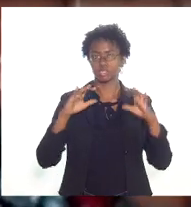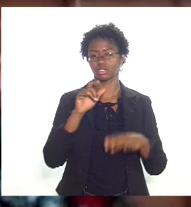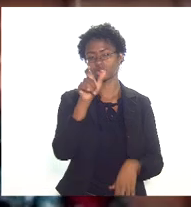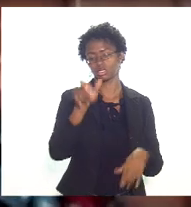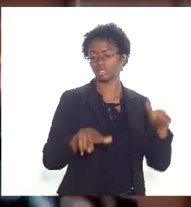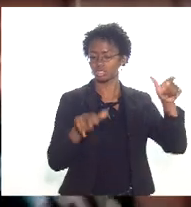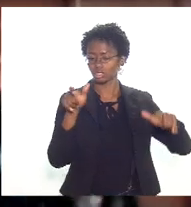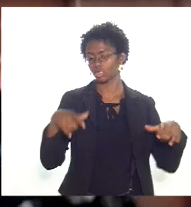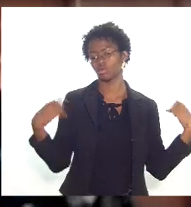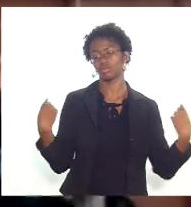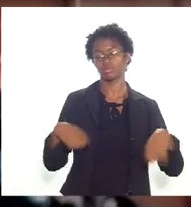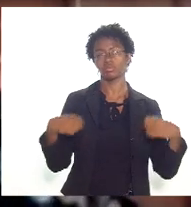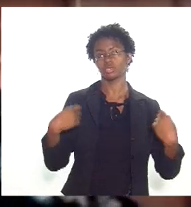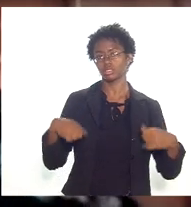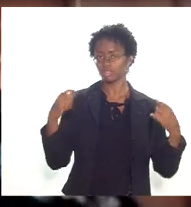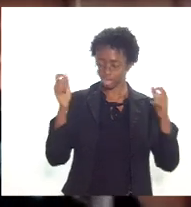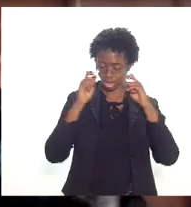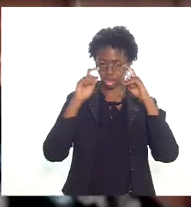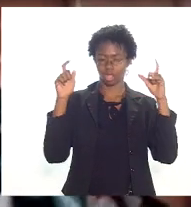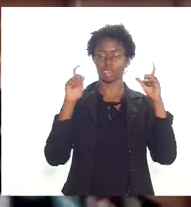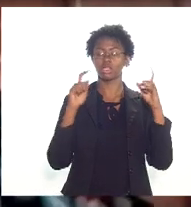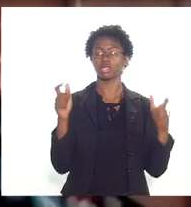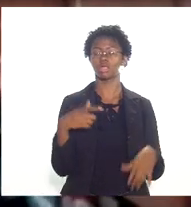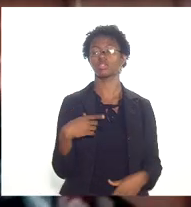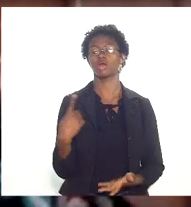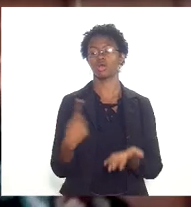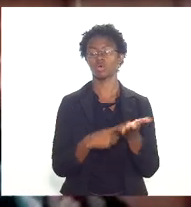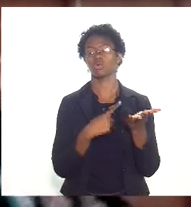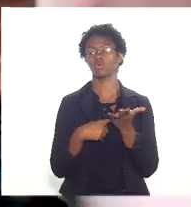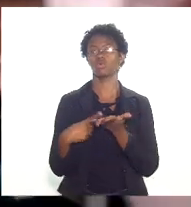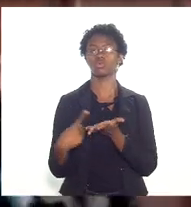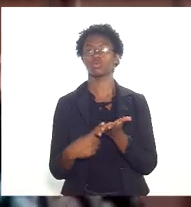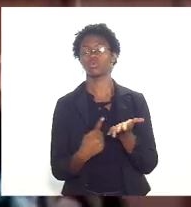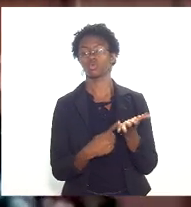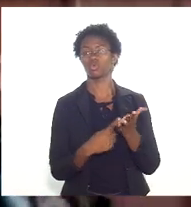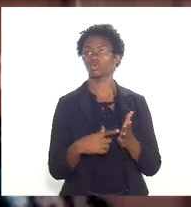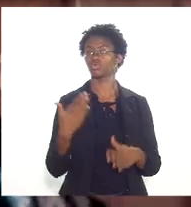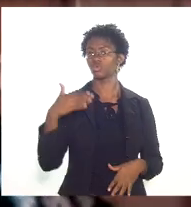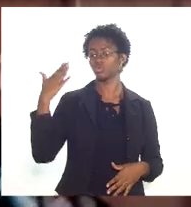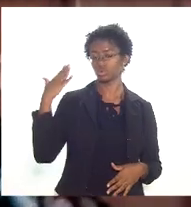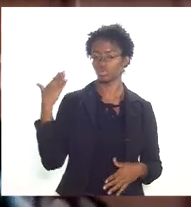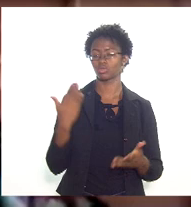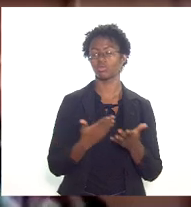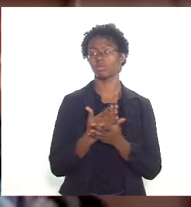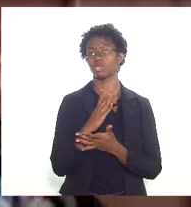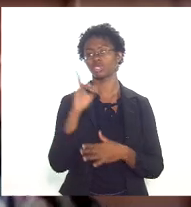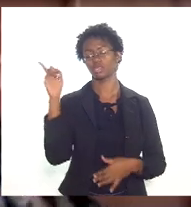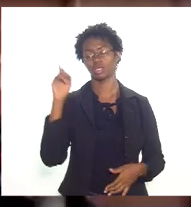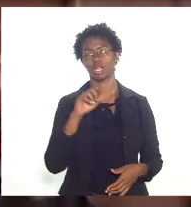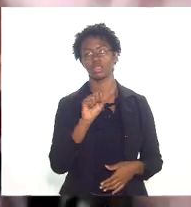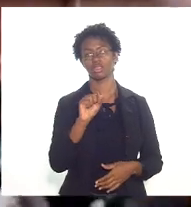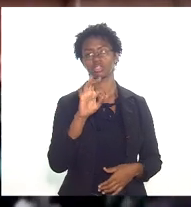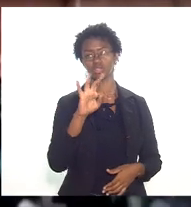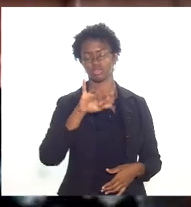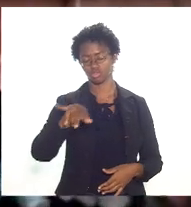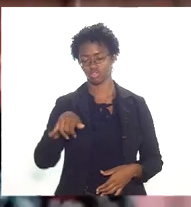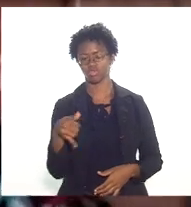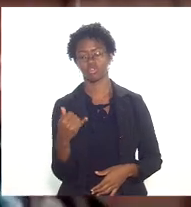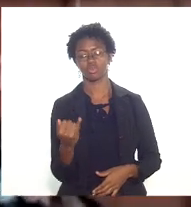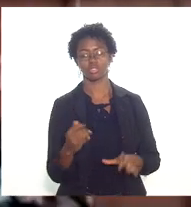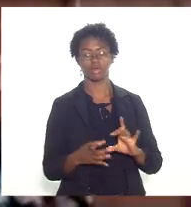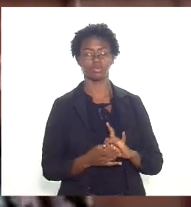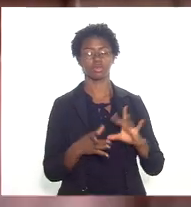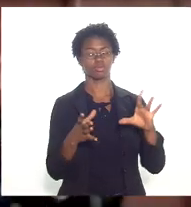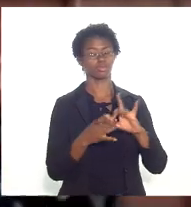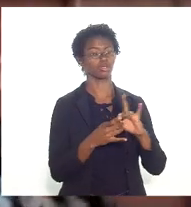preciso levar em consideração que acordos que foram firmados inclusive homologados nos prelos por exemplo com a